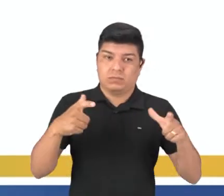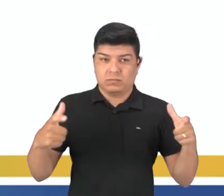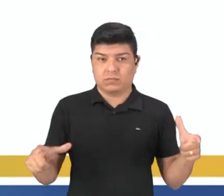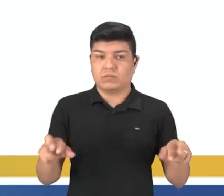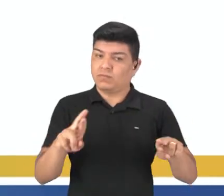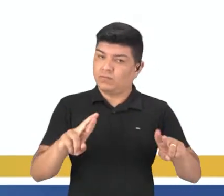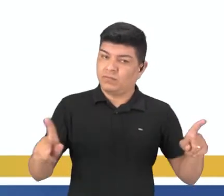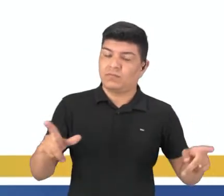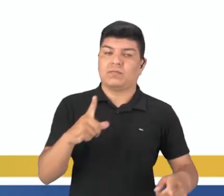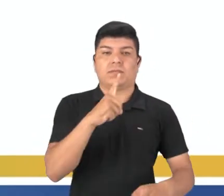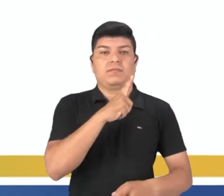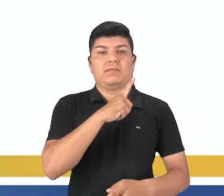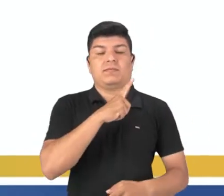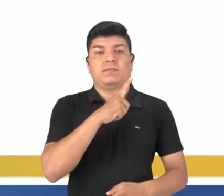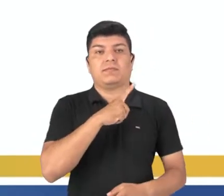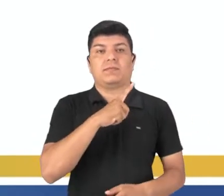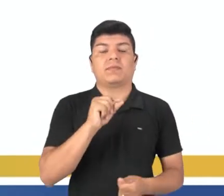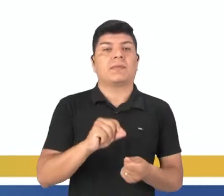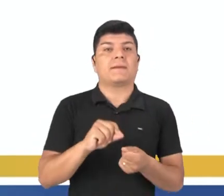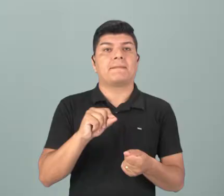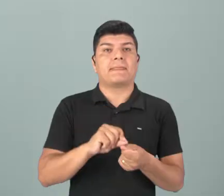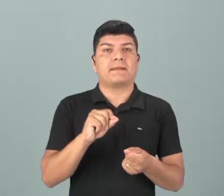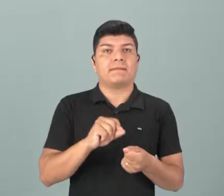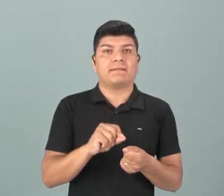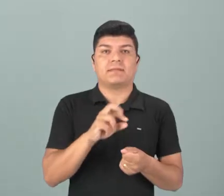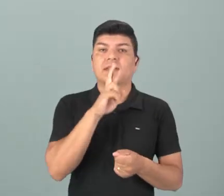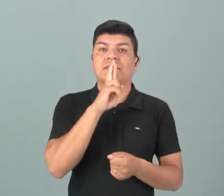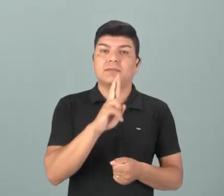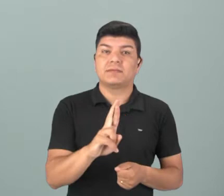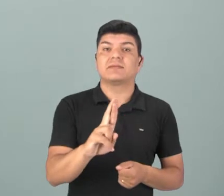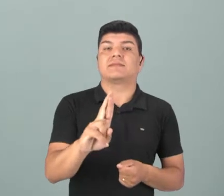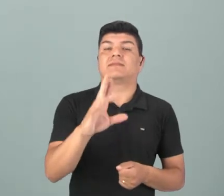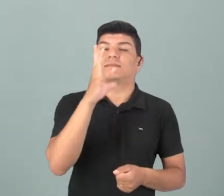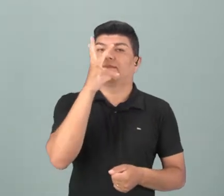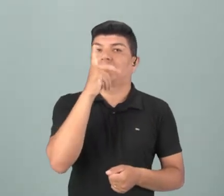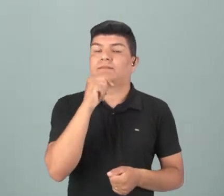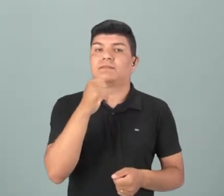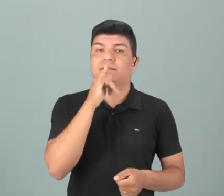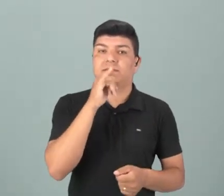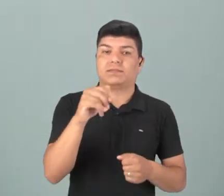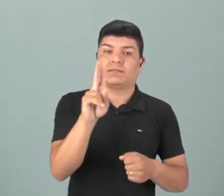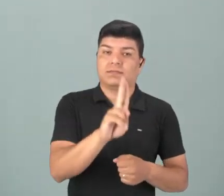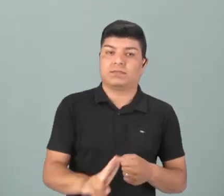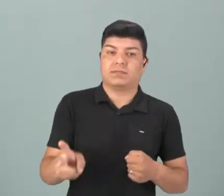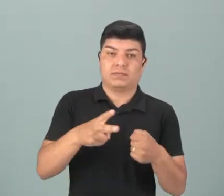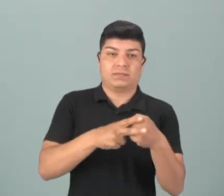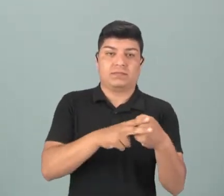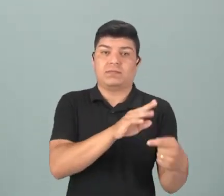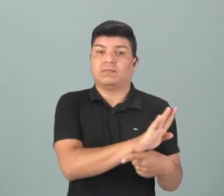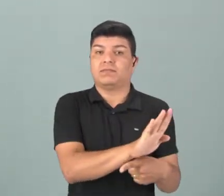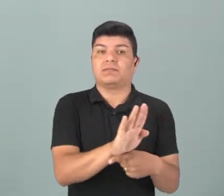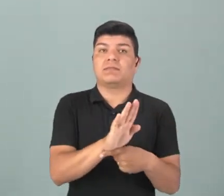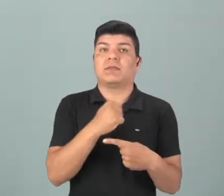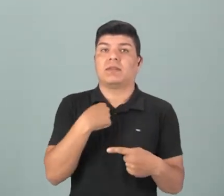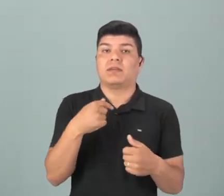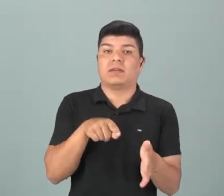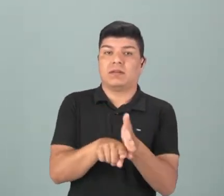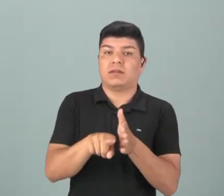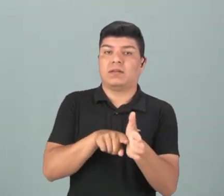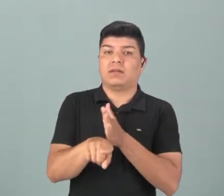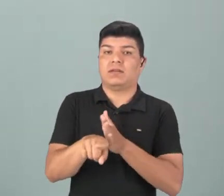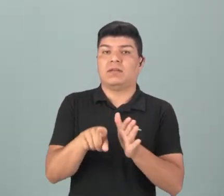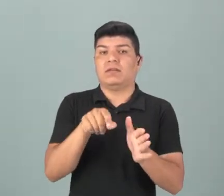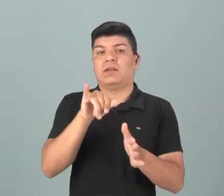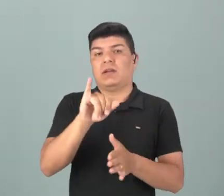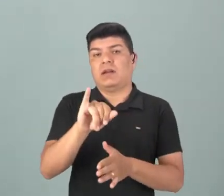nós temos diferença né quando a gente faz quando a gente dá uma resposta longa usando o verbo auxiliar de um lado da pergunta né